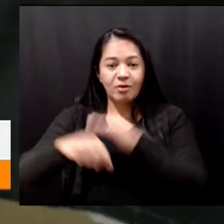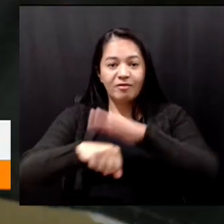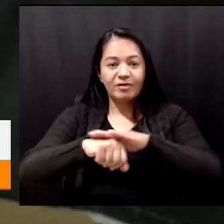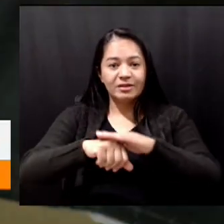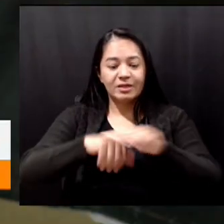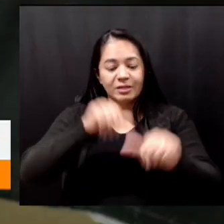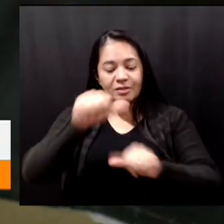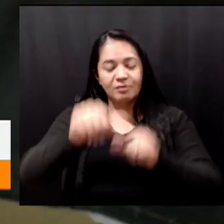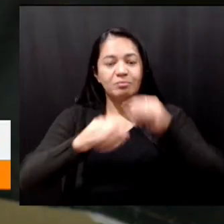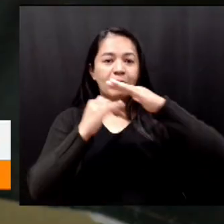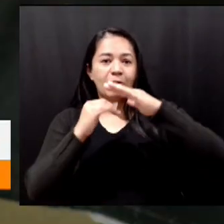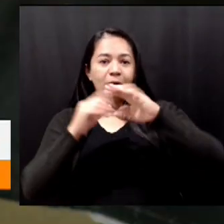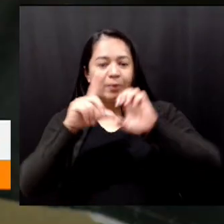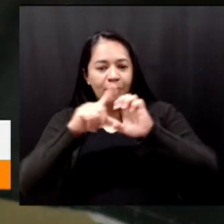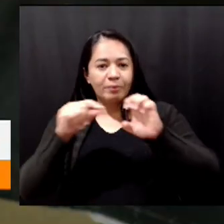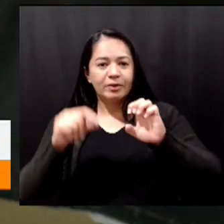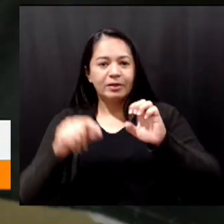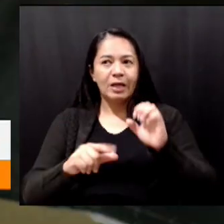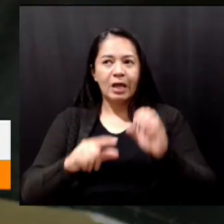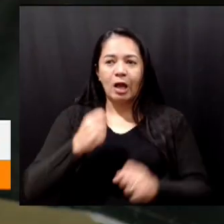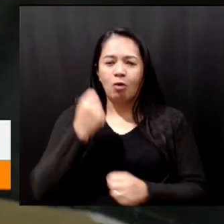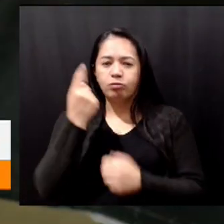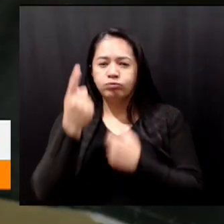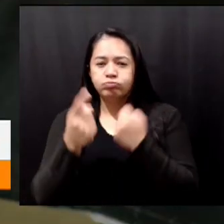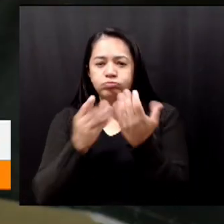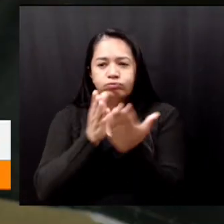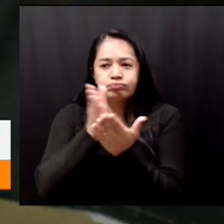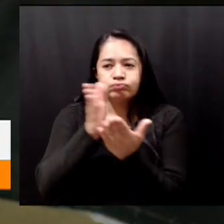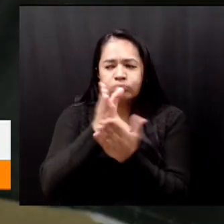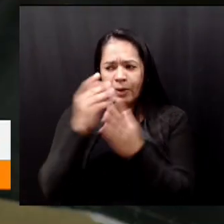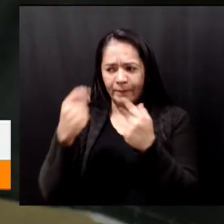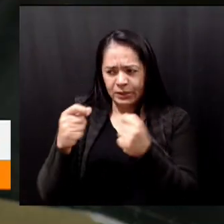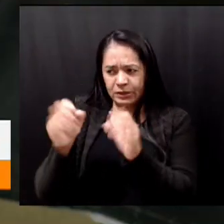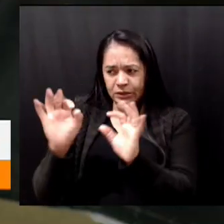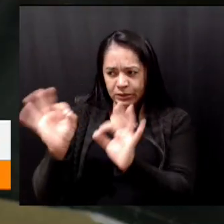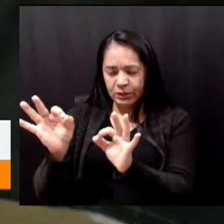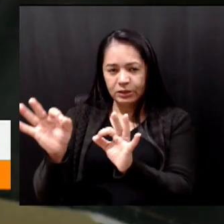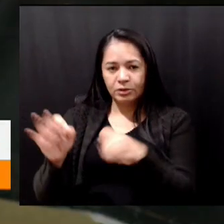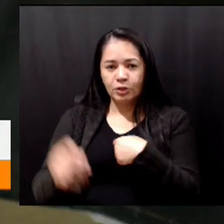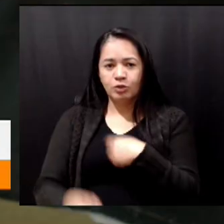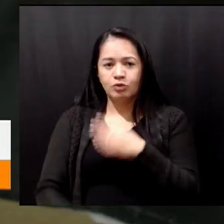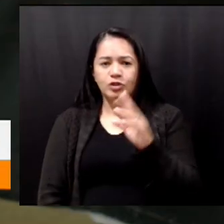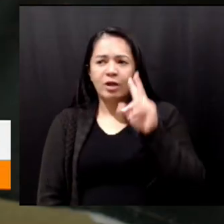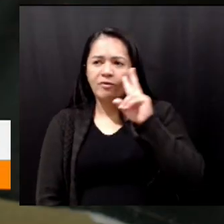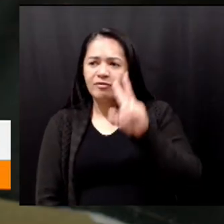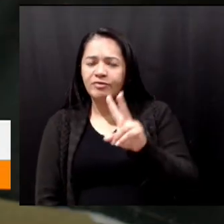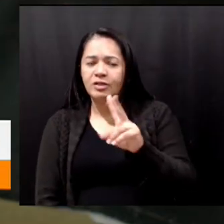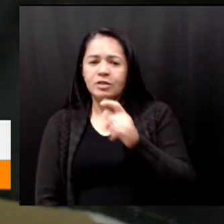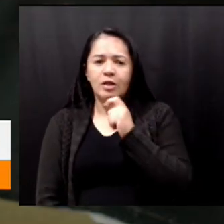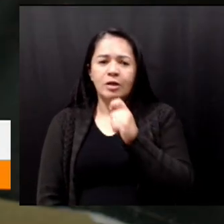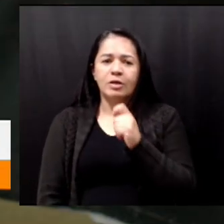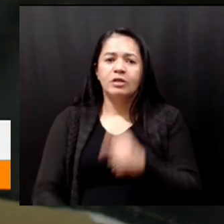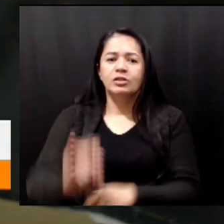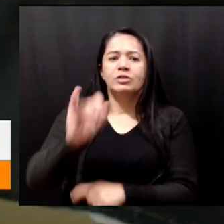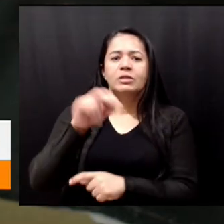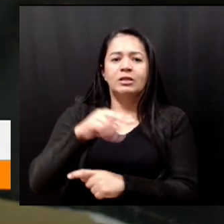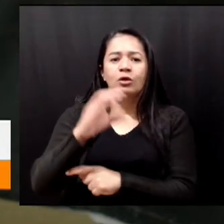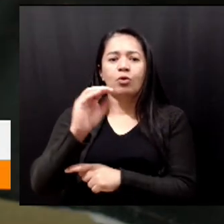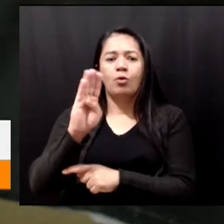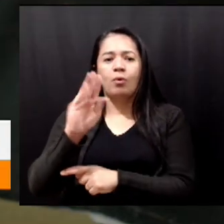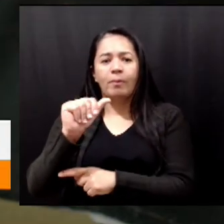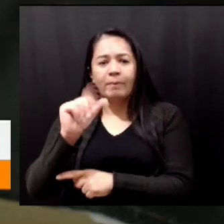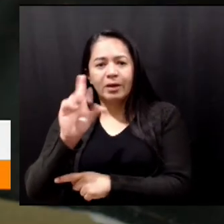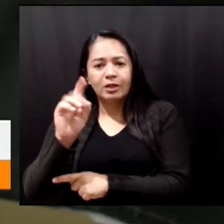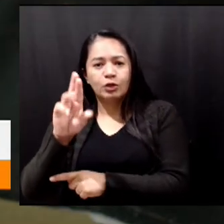alguns caminhos que devem ser seguidos, né? Eu já fiz reportagem de incubadoras e de startups e de empresas